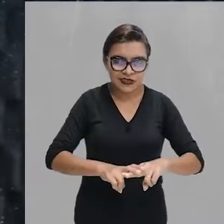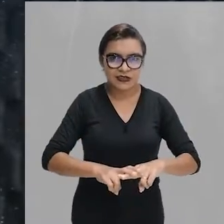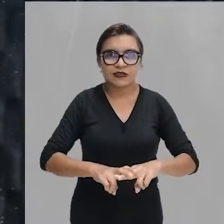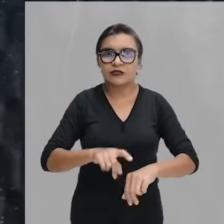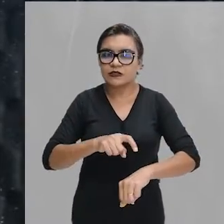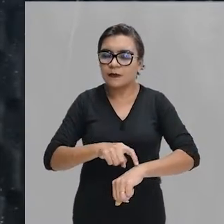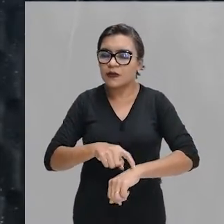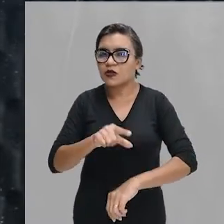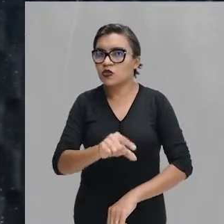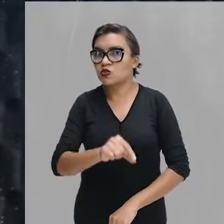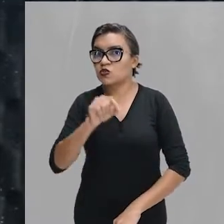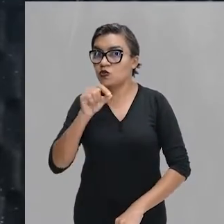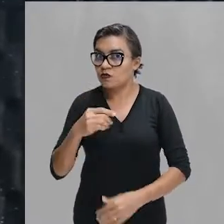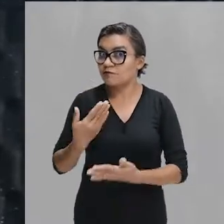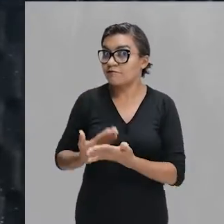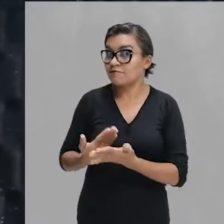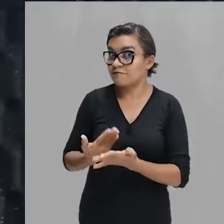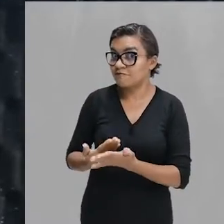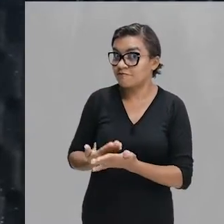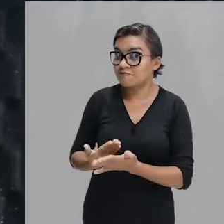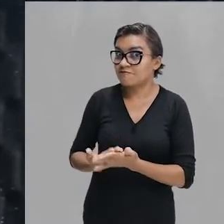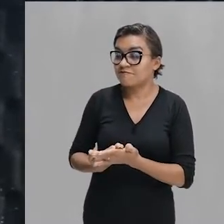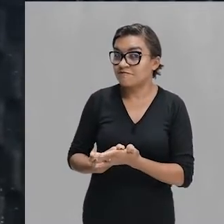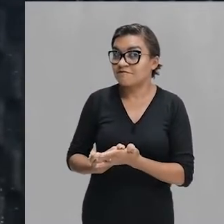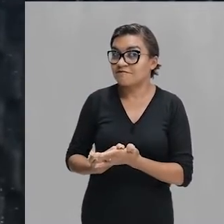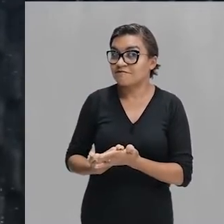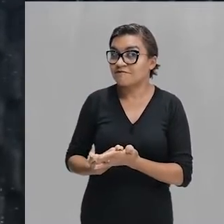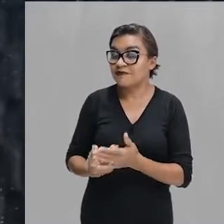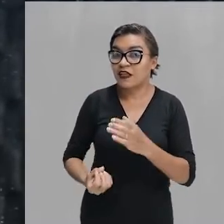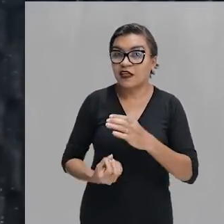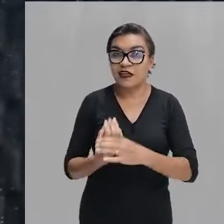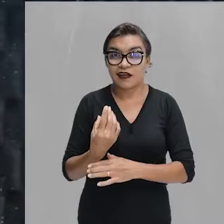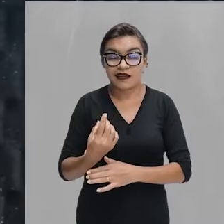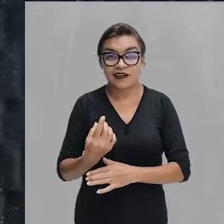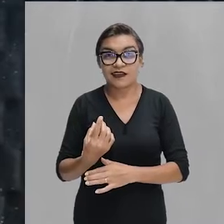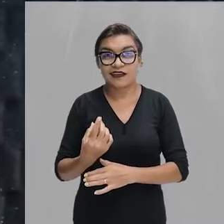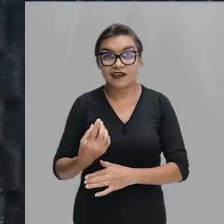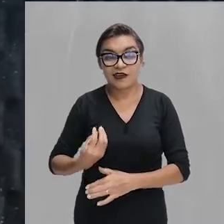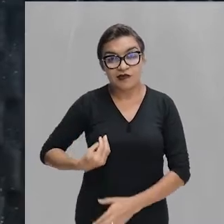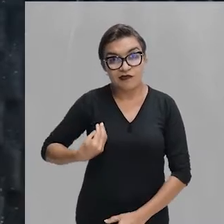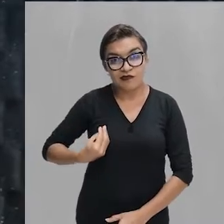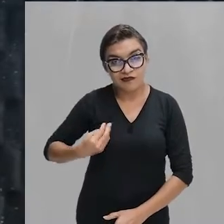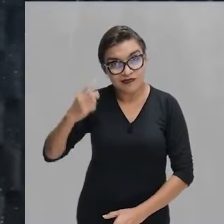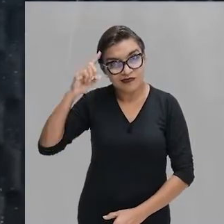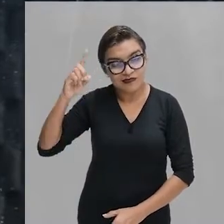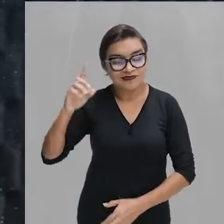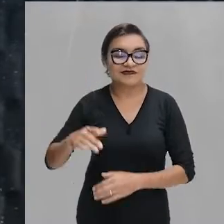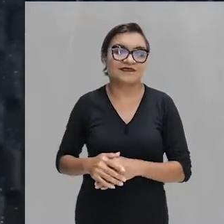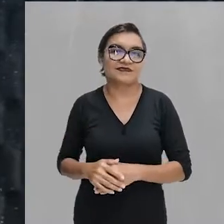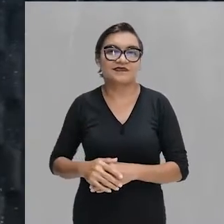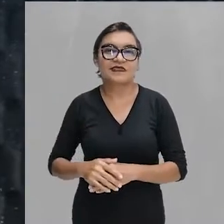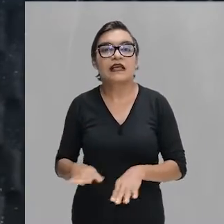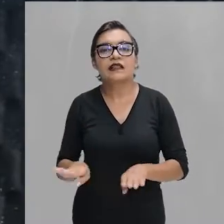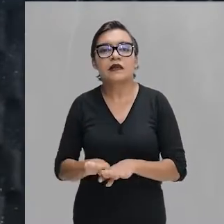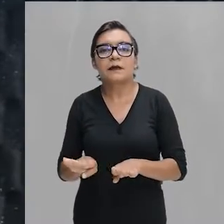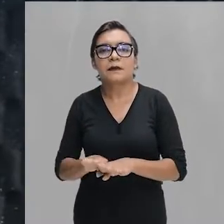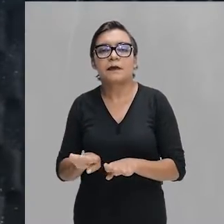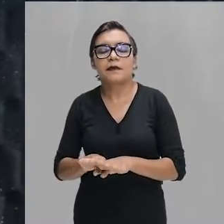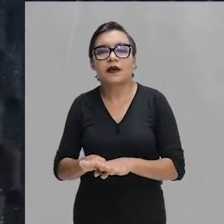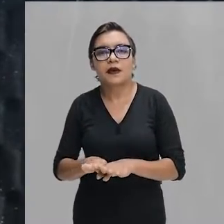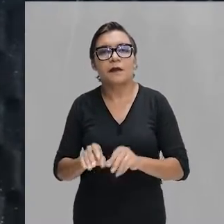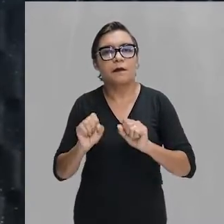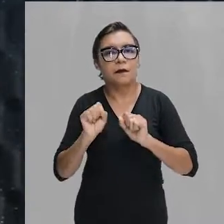um tempinho pra gente, para você estudar, crie sua rotina e vem pra cá com a gente. Também você pode nos acompanhar no